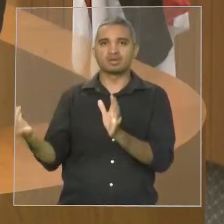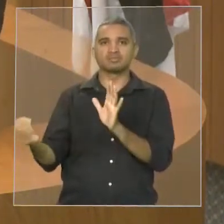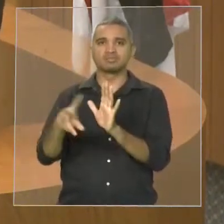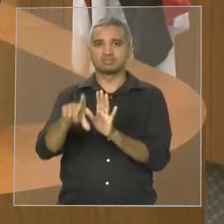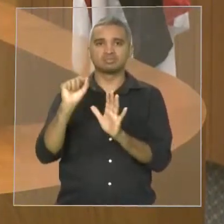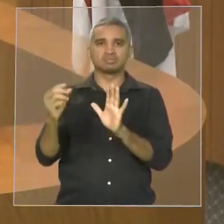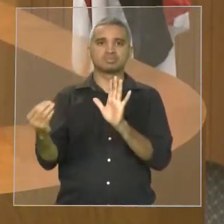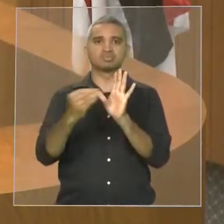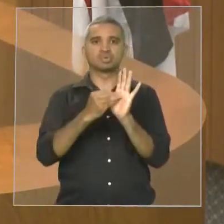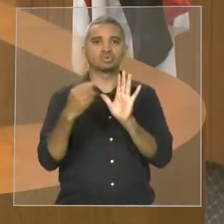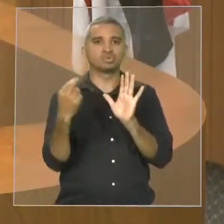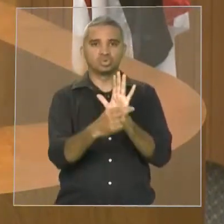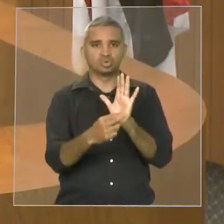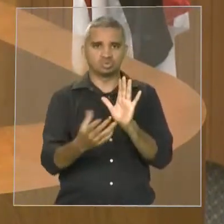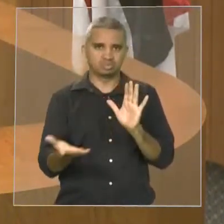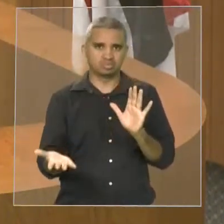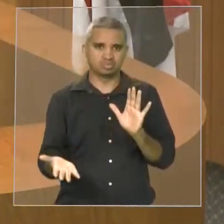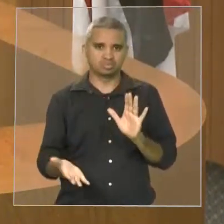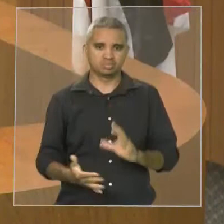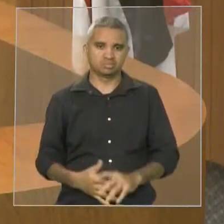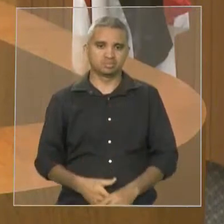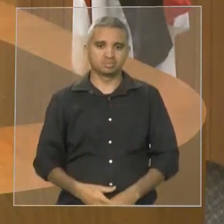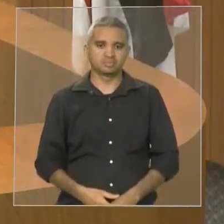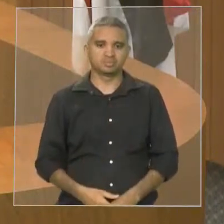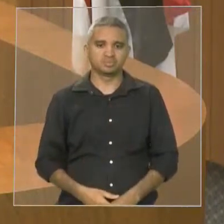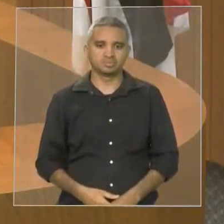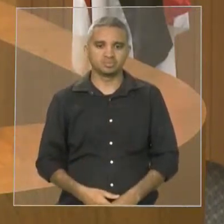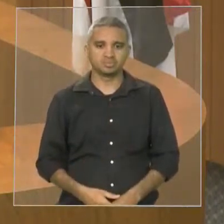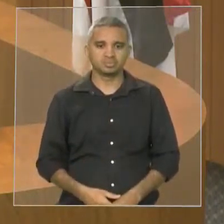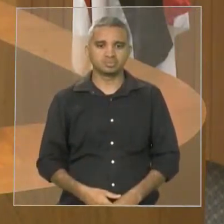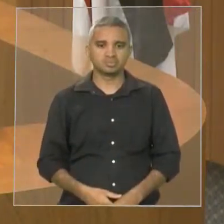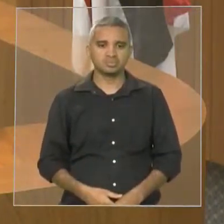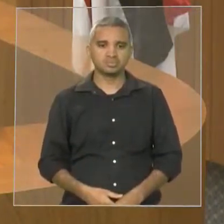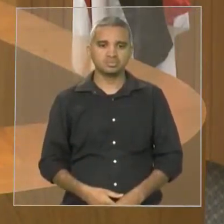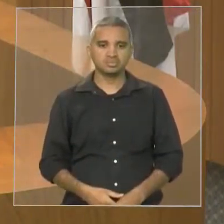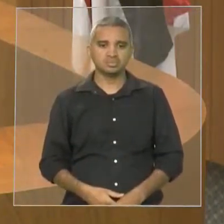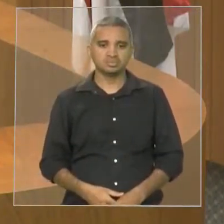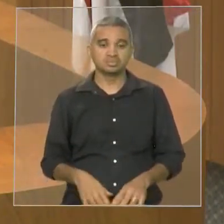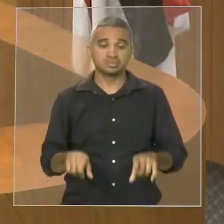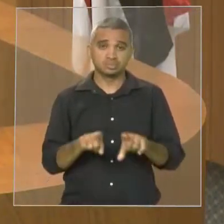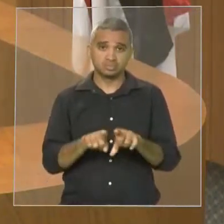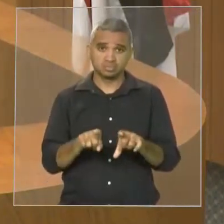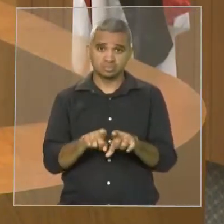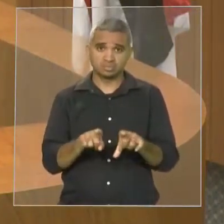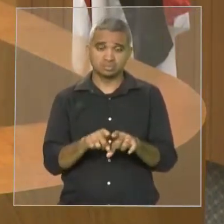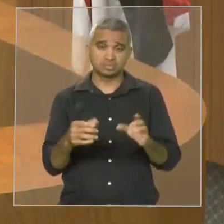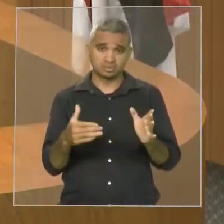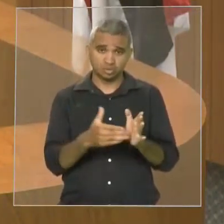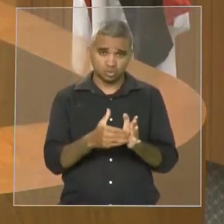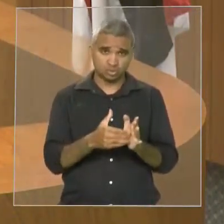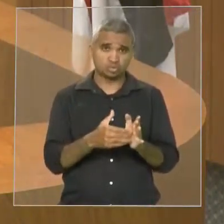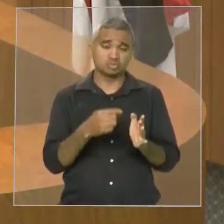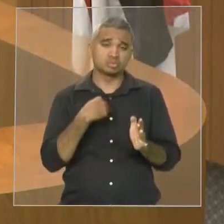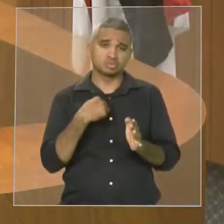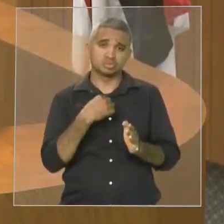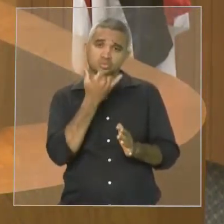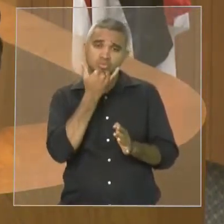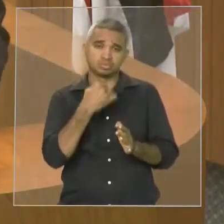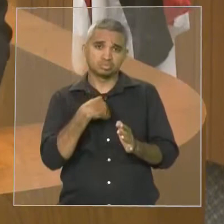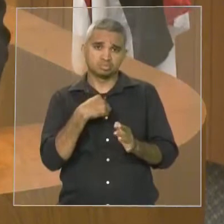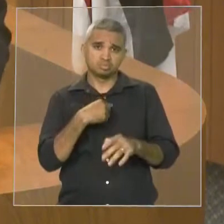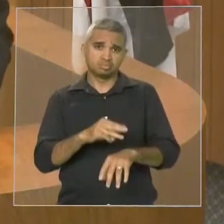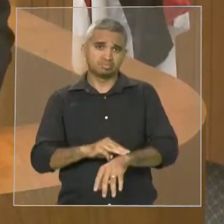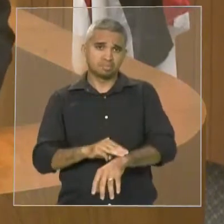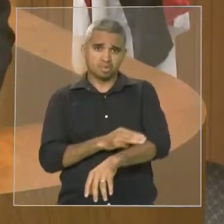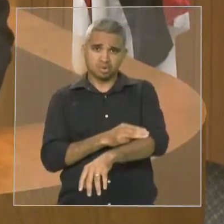eu deixei por fim, senhor presidente, algo que eu considero imoral, senhoras e senhores deputados: a criação